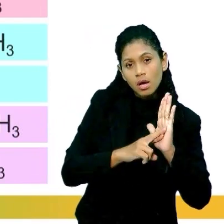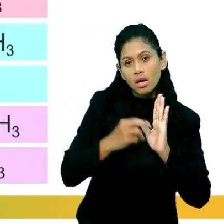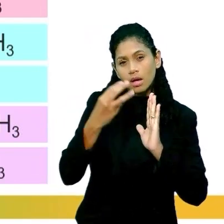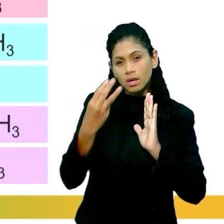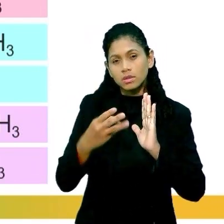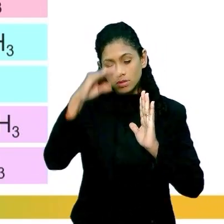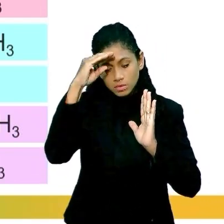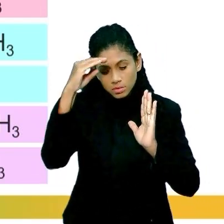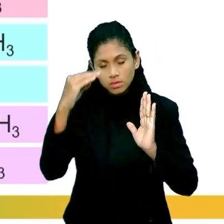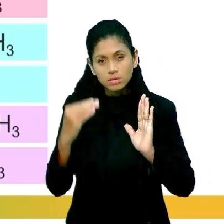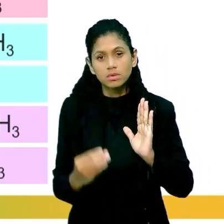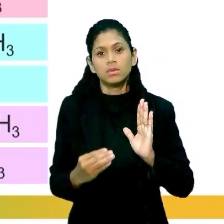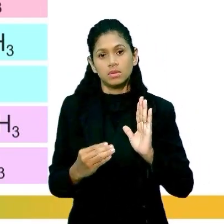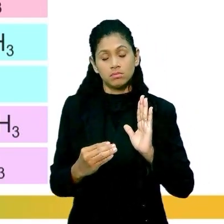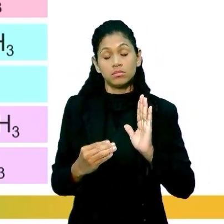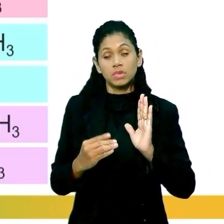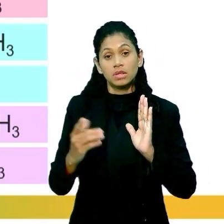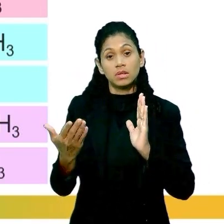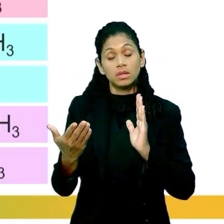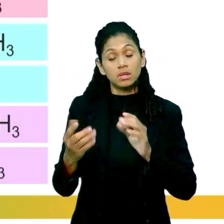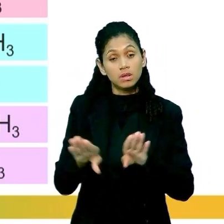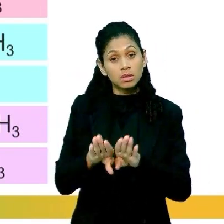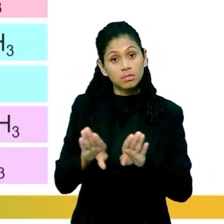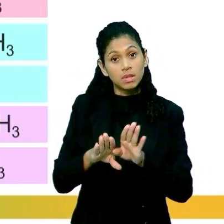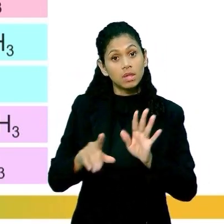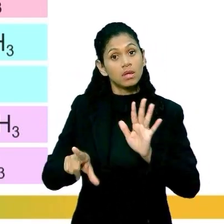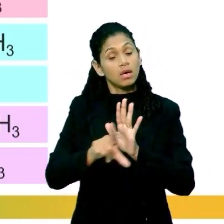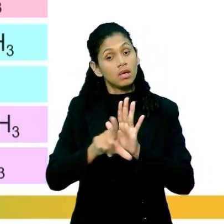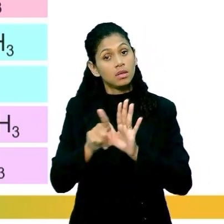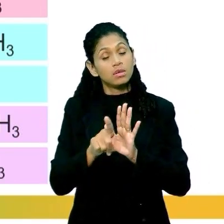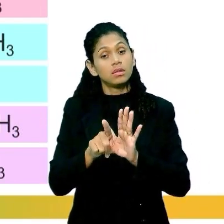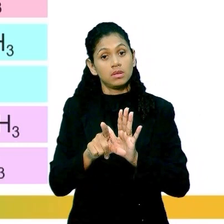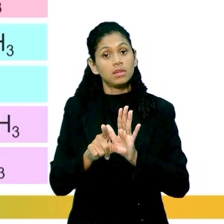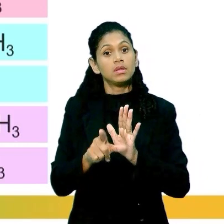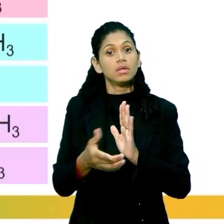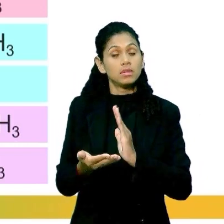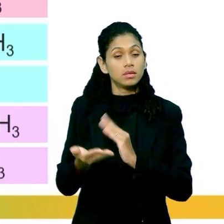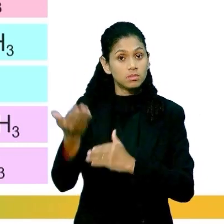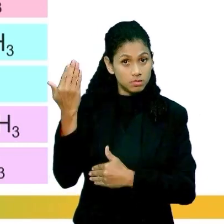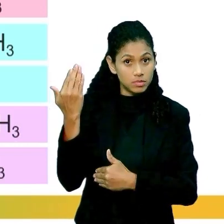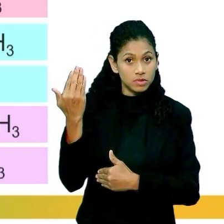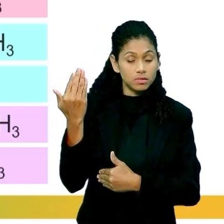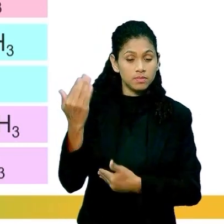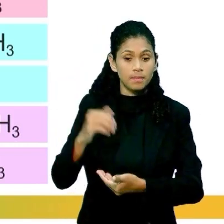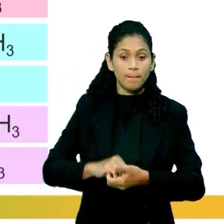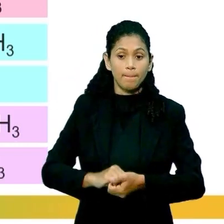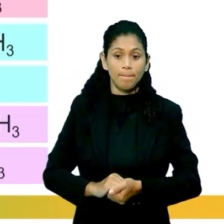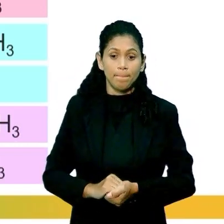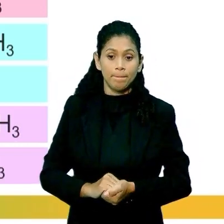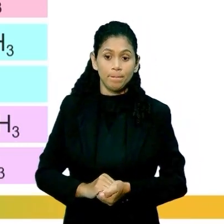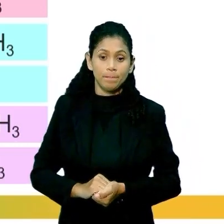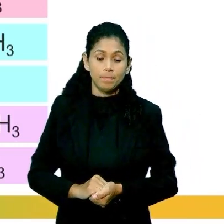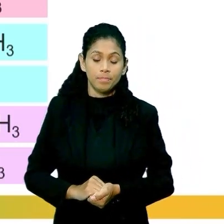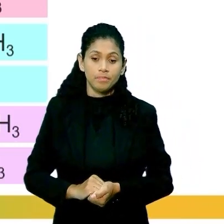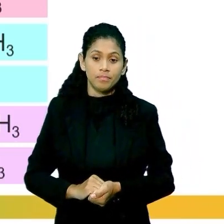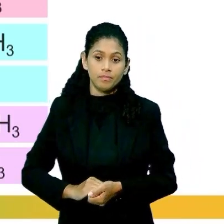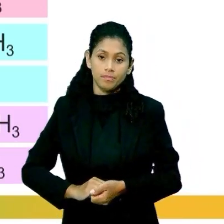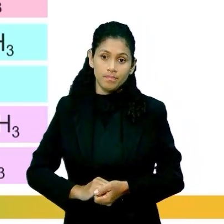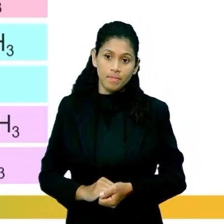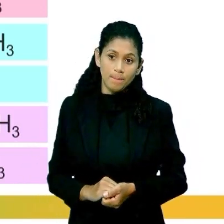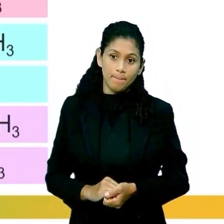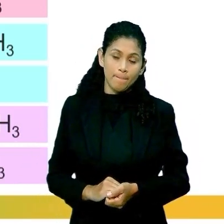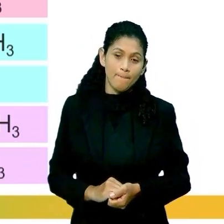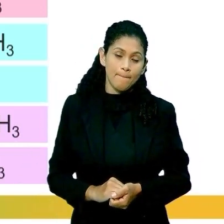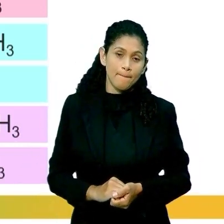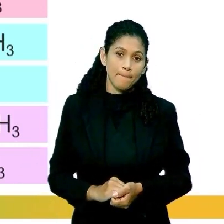fidelidade também à lei de Lavoisier. A massa vai dar 28 mais 6, vai dar 34, no produto também. Mas